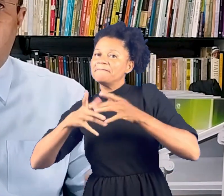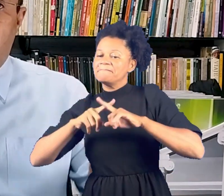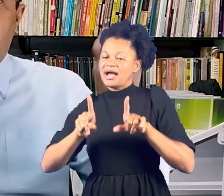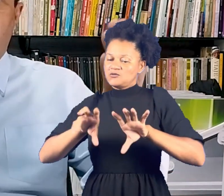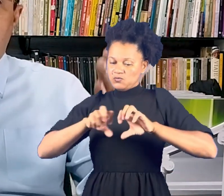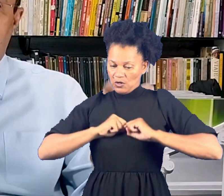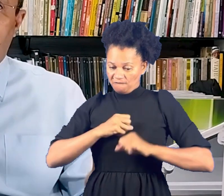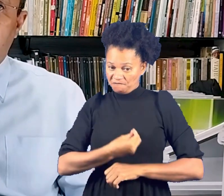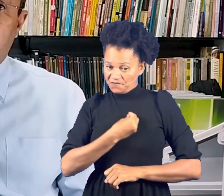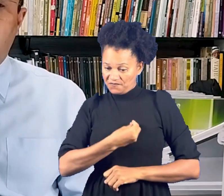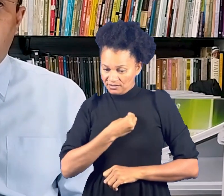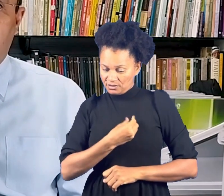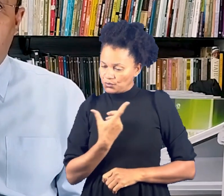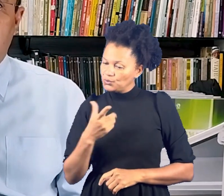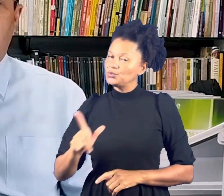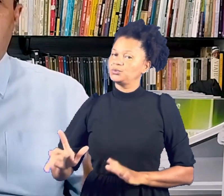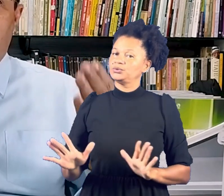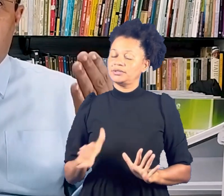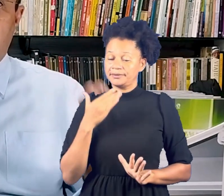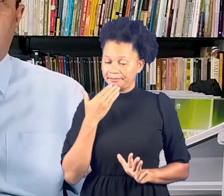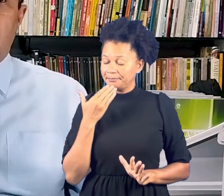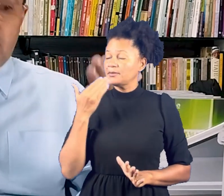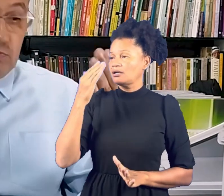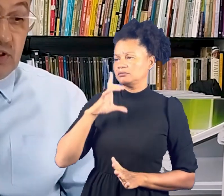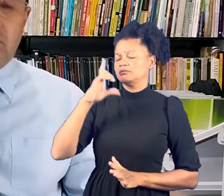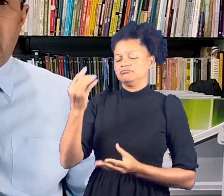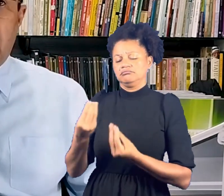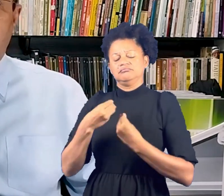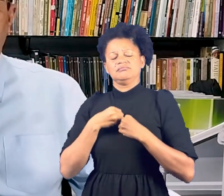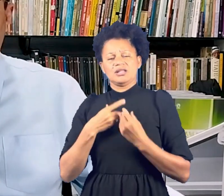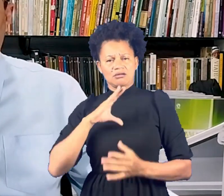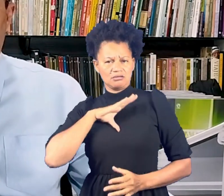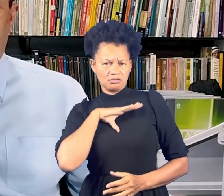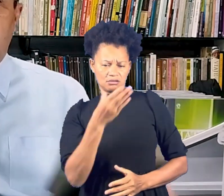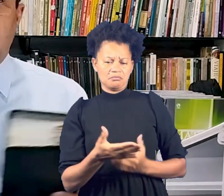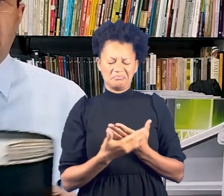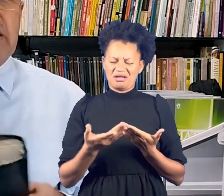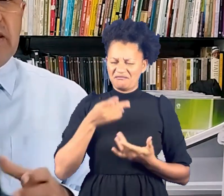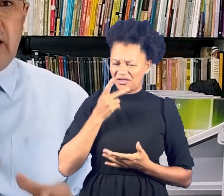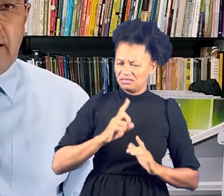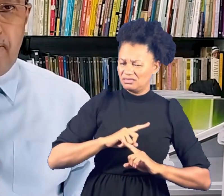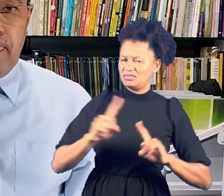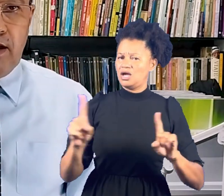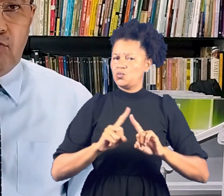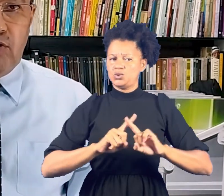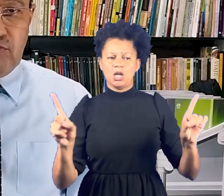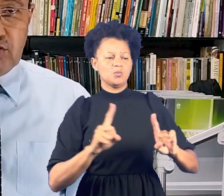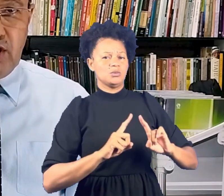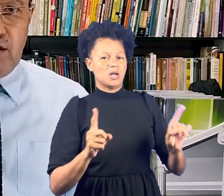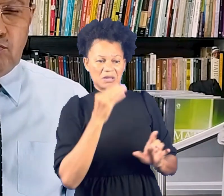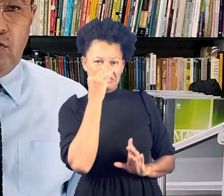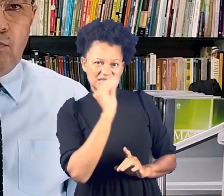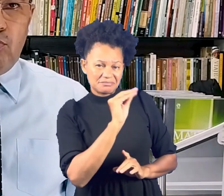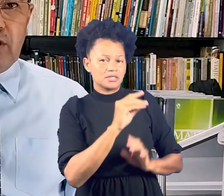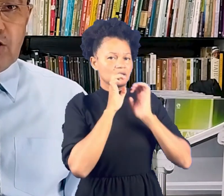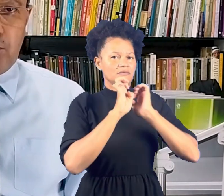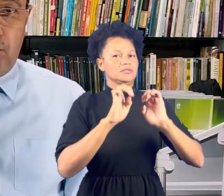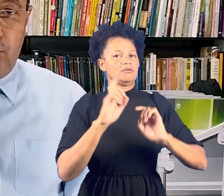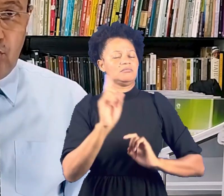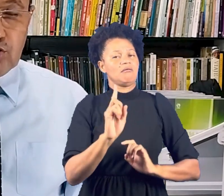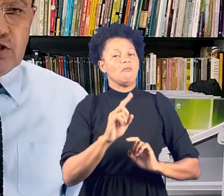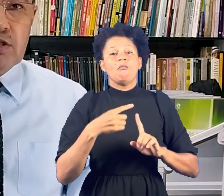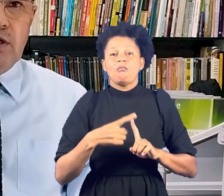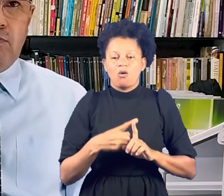coisa, viver a situação é outra coisa. Eu peço a Deus que me dê coragem para não negar o Evangelho, porque